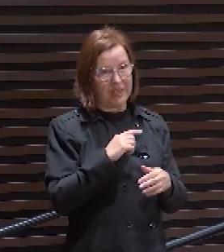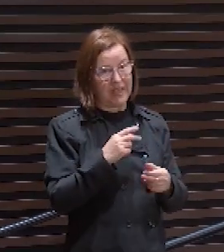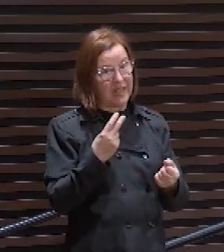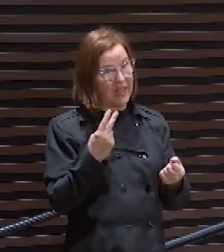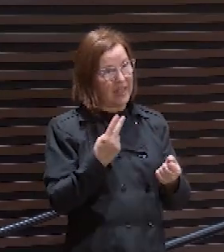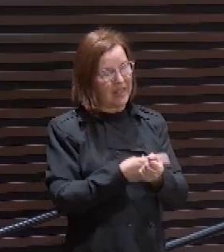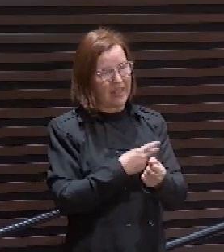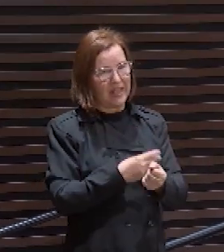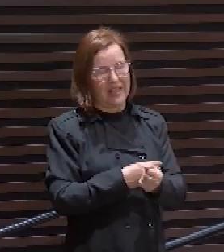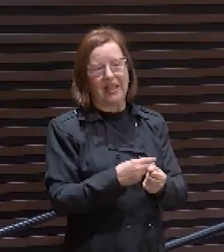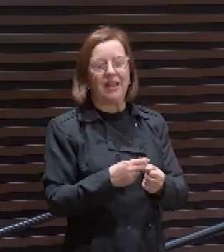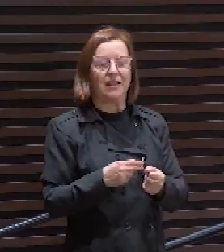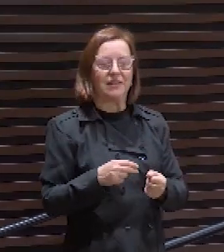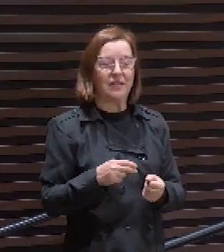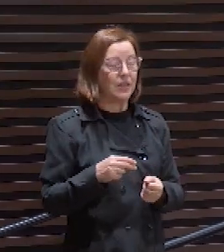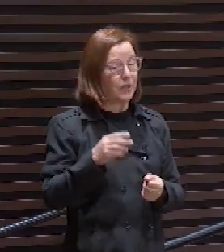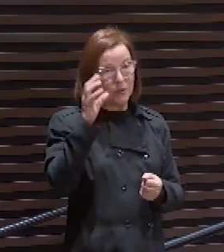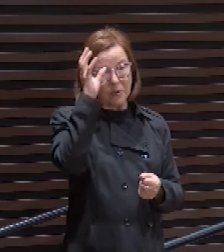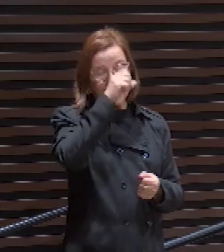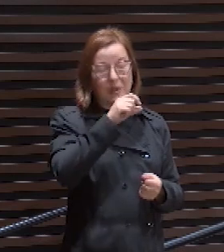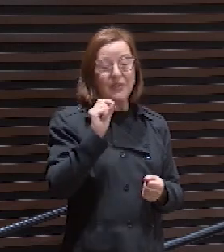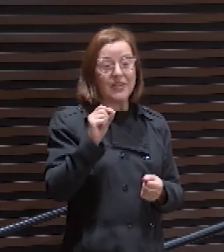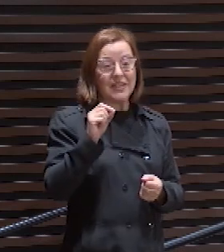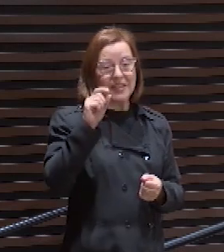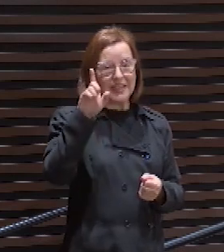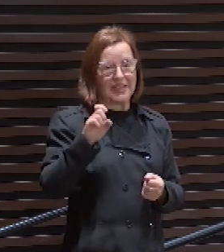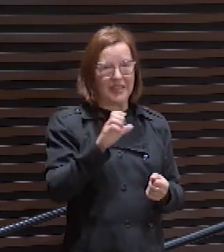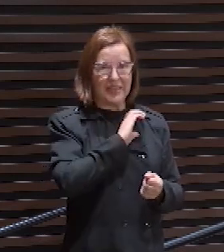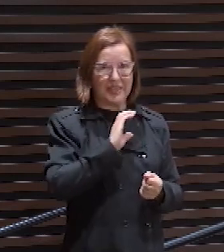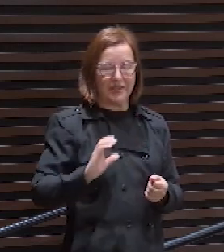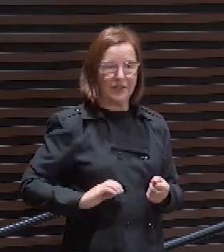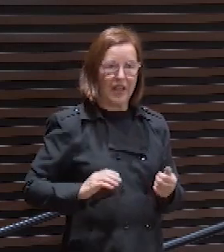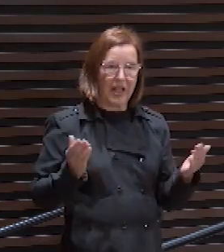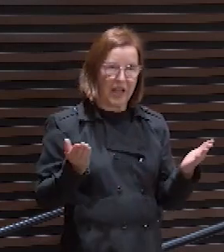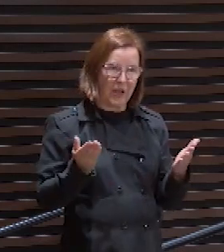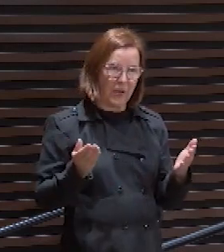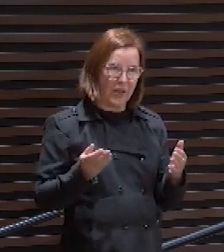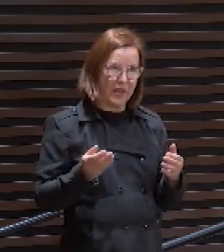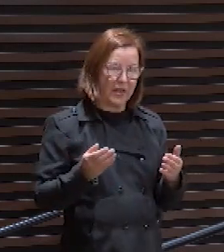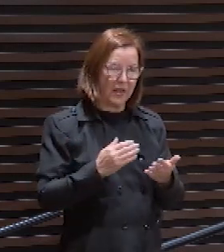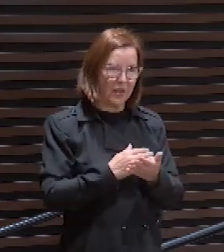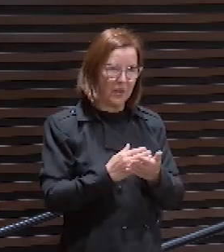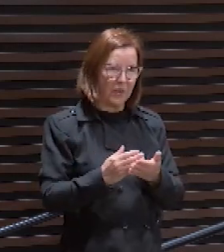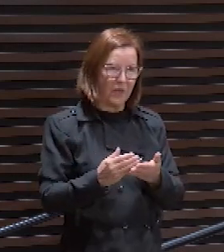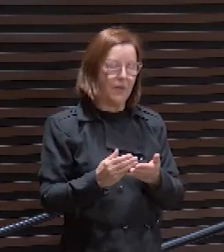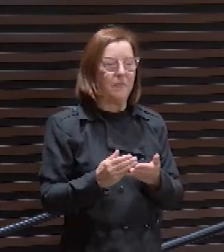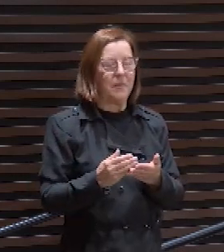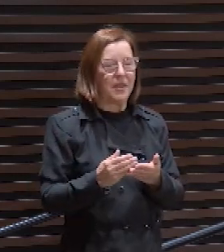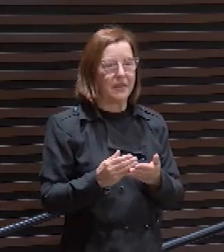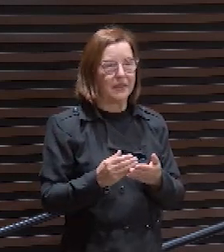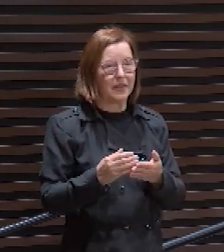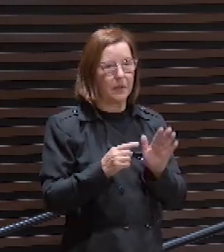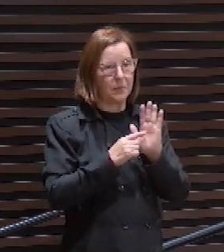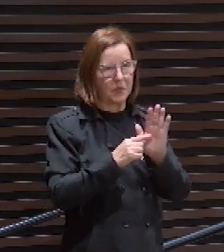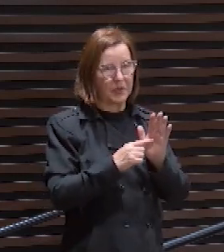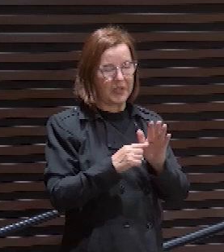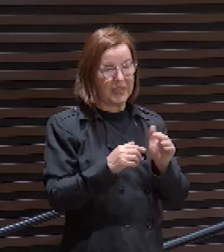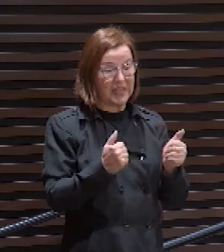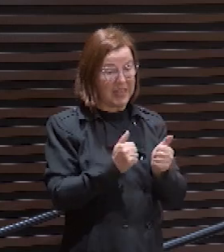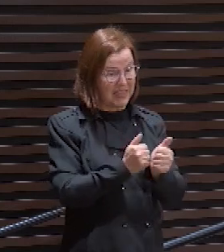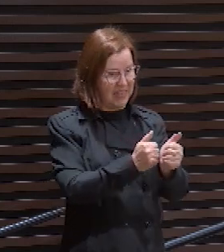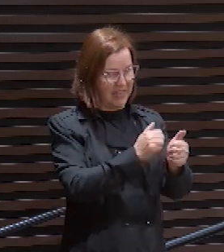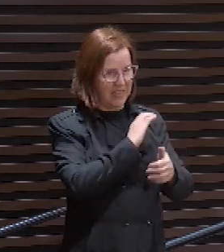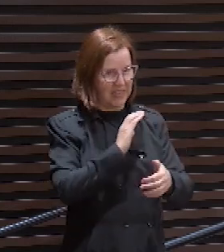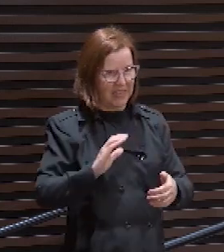Cristo era, sobre quem era o Messias. Ele agora começa a trabalhar a ideia de que seguir a Cristo não é basicamente